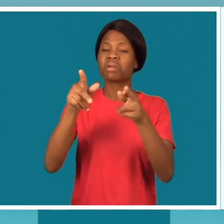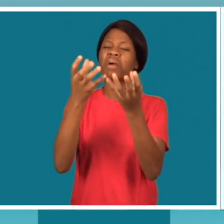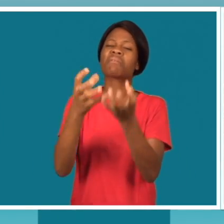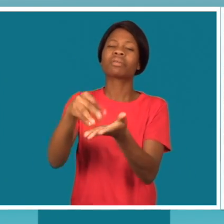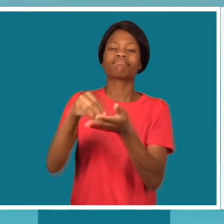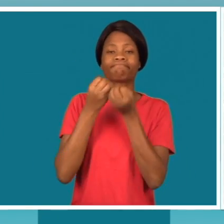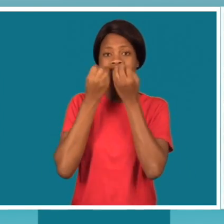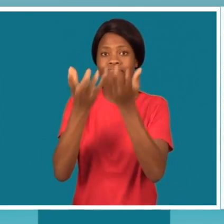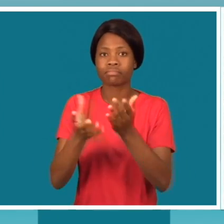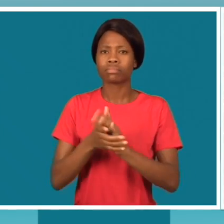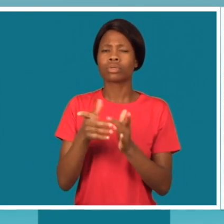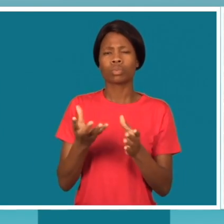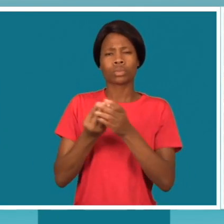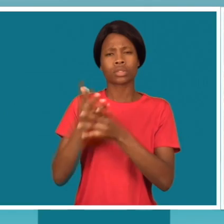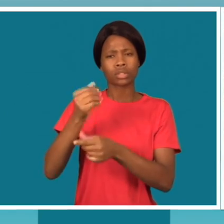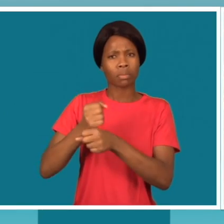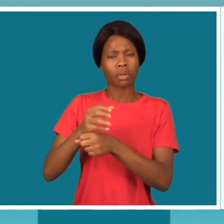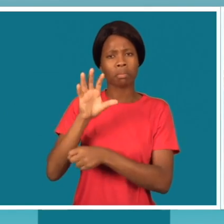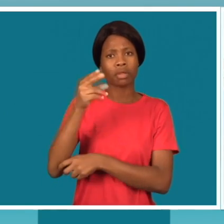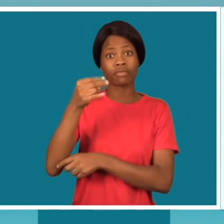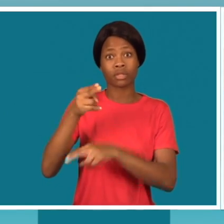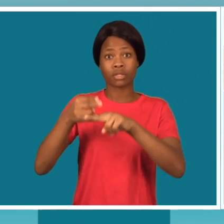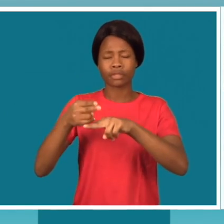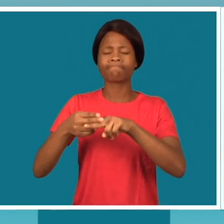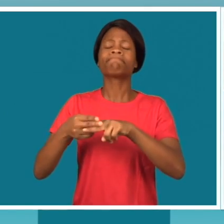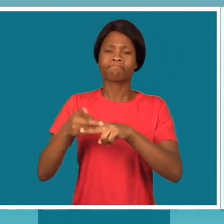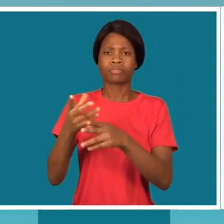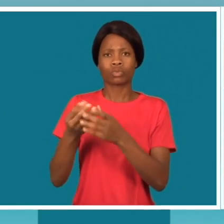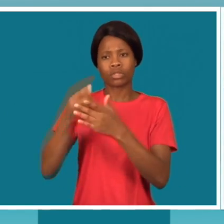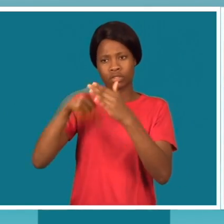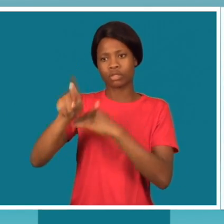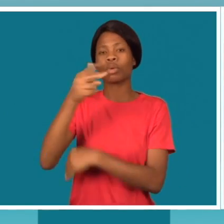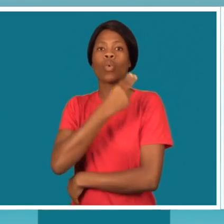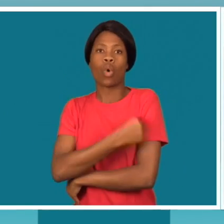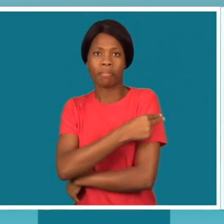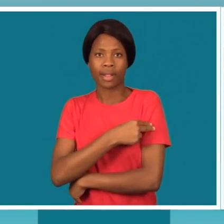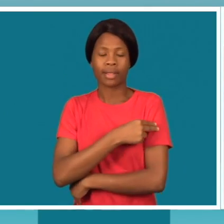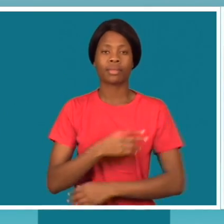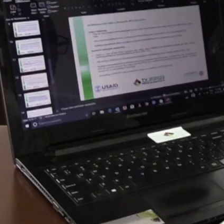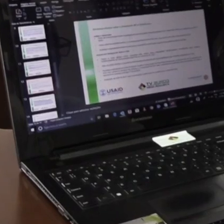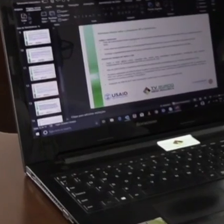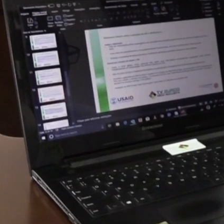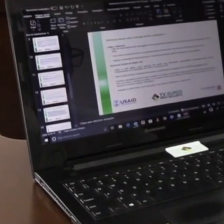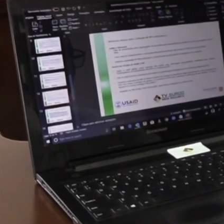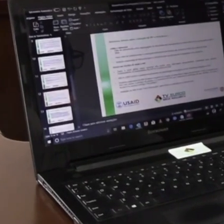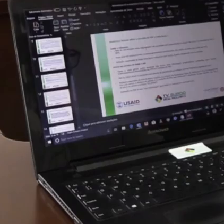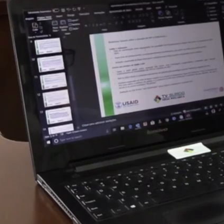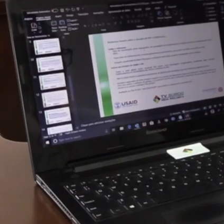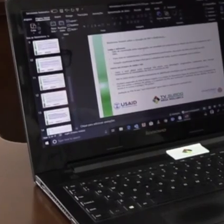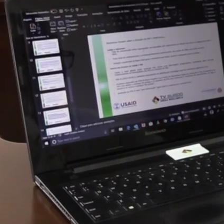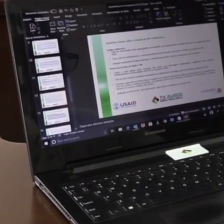pandemia do HIV. Por este motivo, a TV Surdo e o Departamento de HIV da Assembleia da República